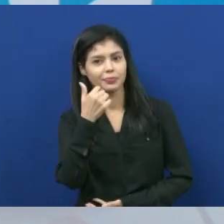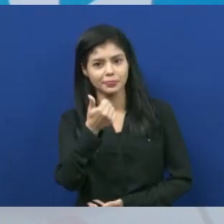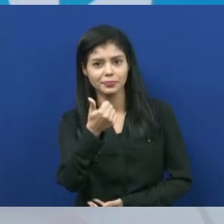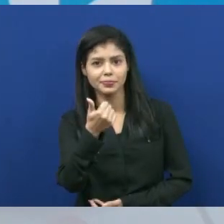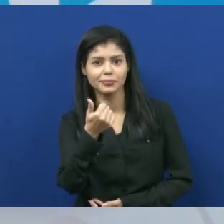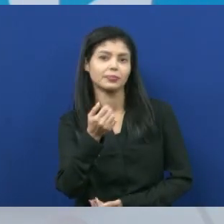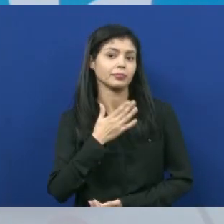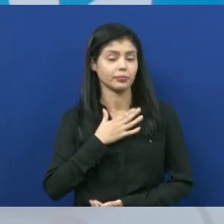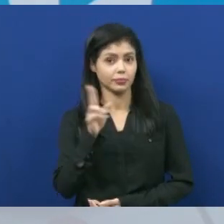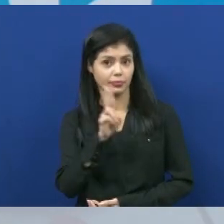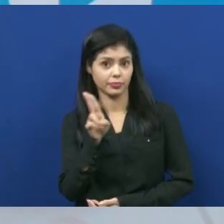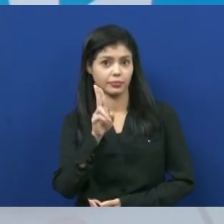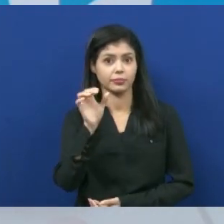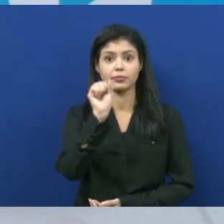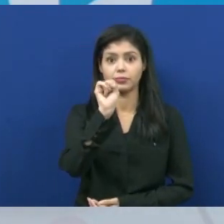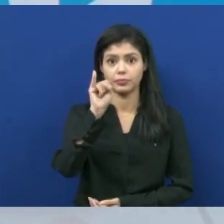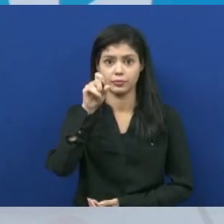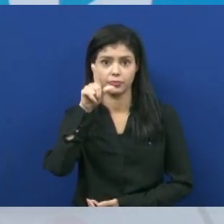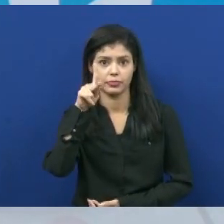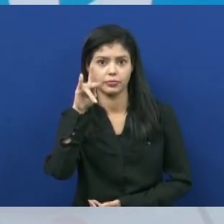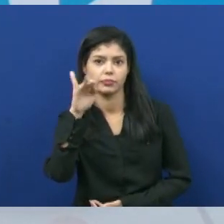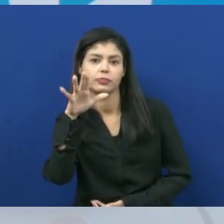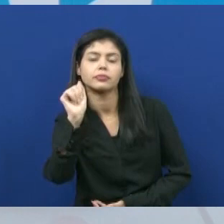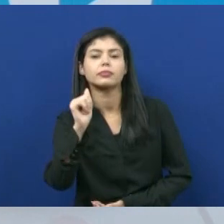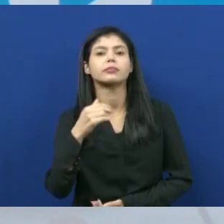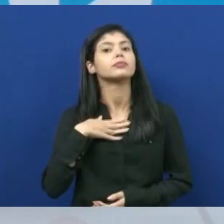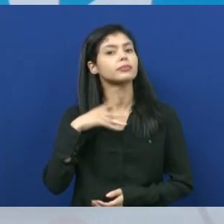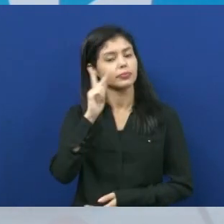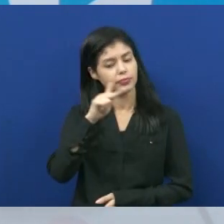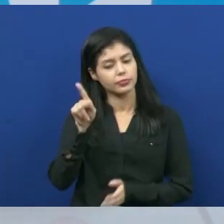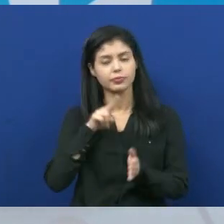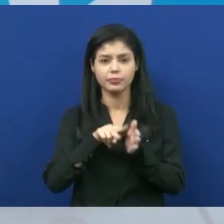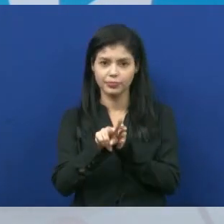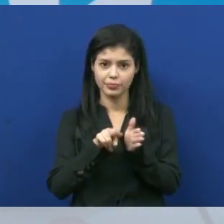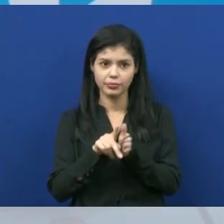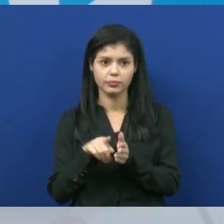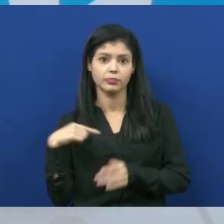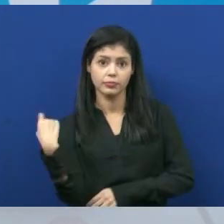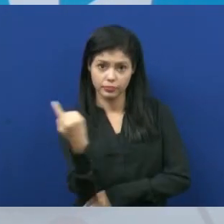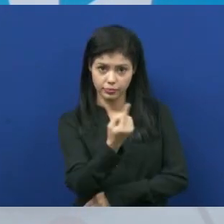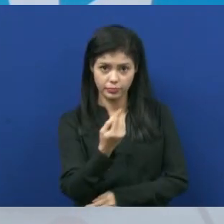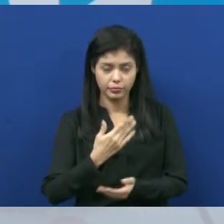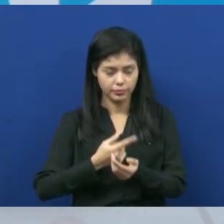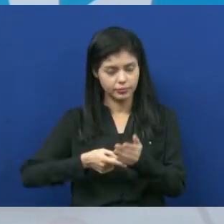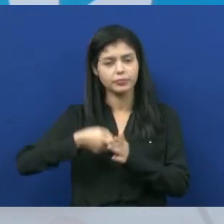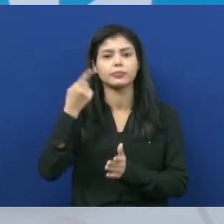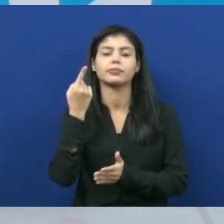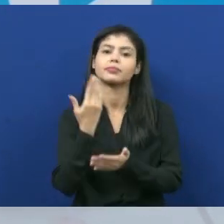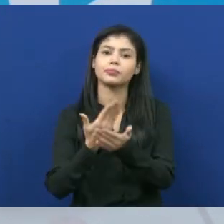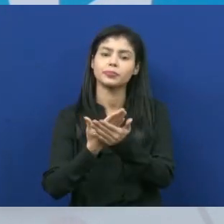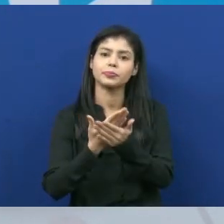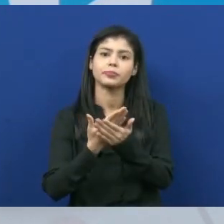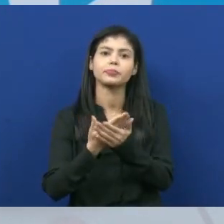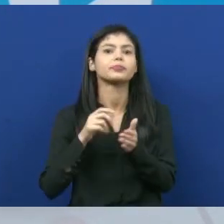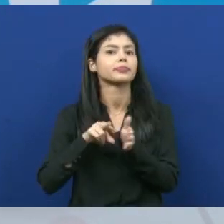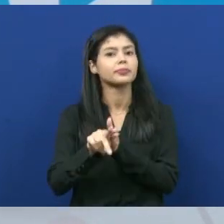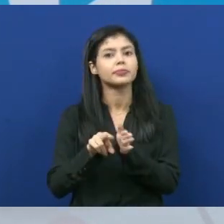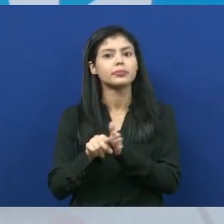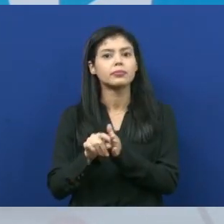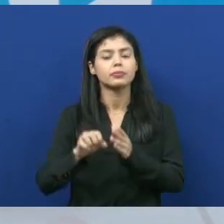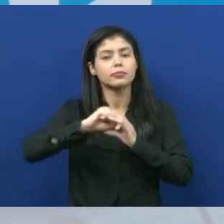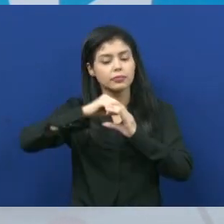Olá, tudo bem? Meu nome é Silvânia, sou professora de Biologia. Estamos aqui na primeira aula de Biologia